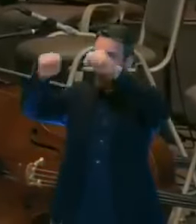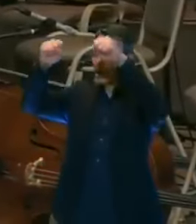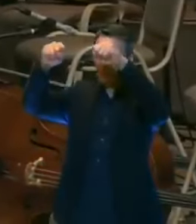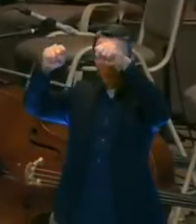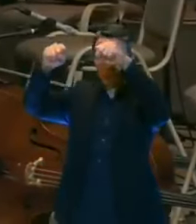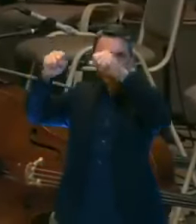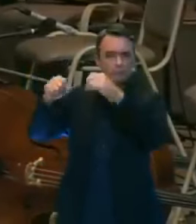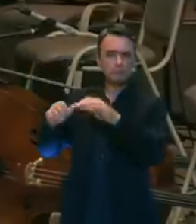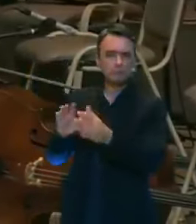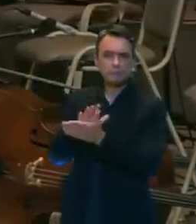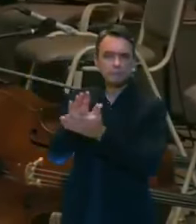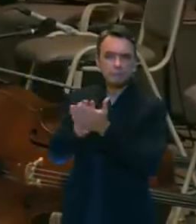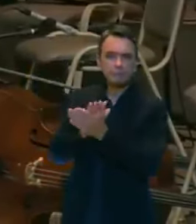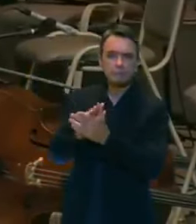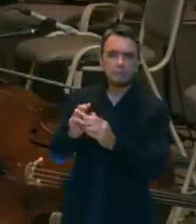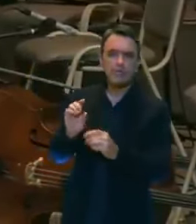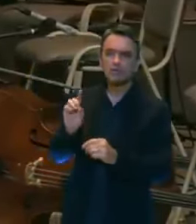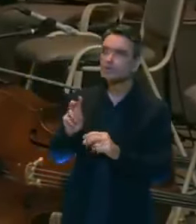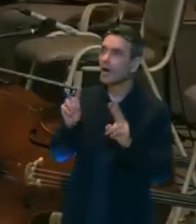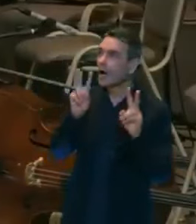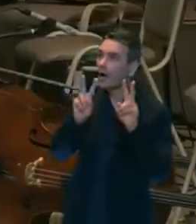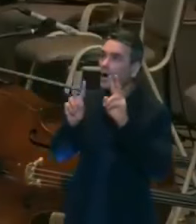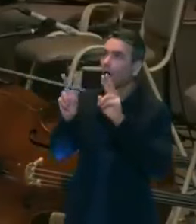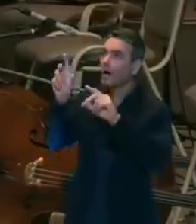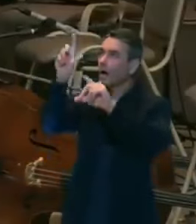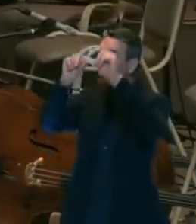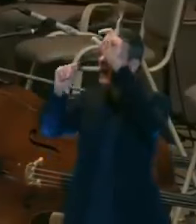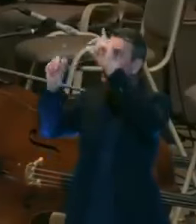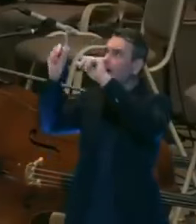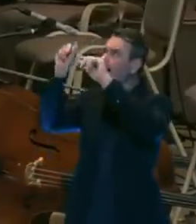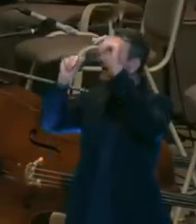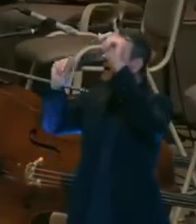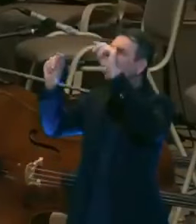Só dá para ver as estrelas.